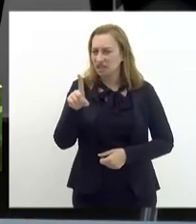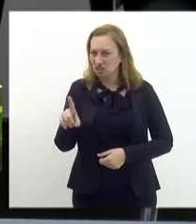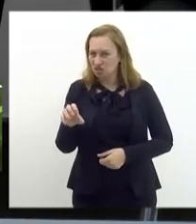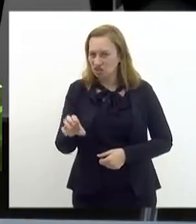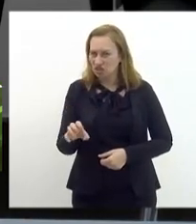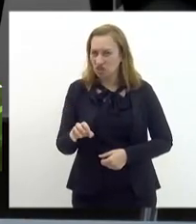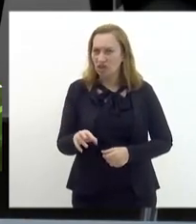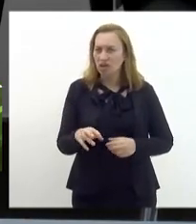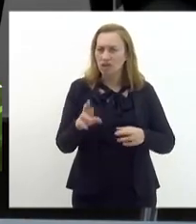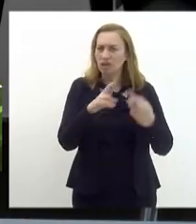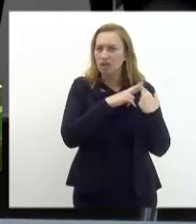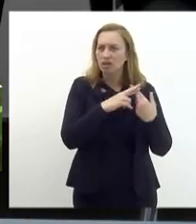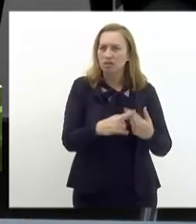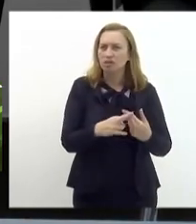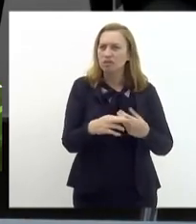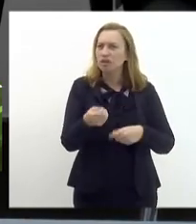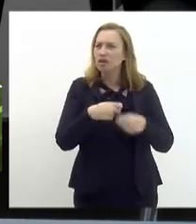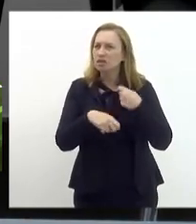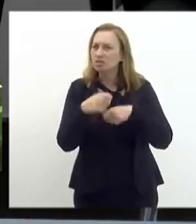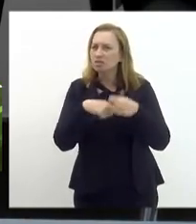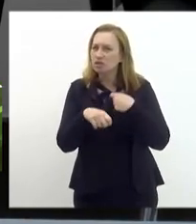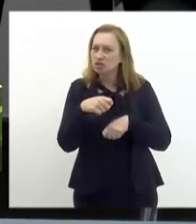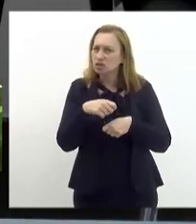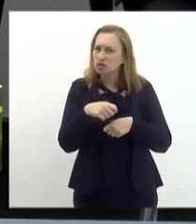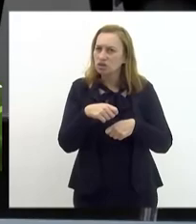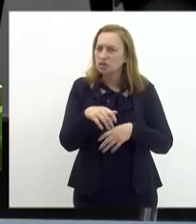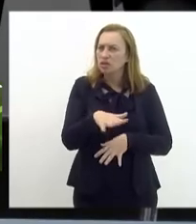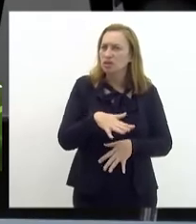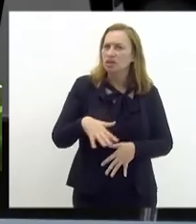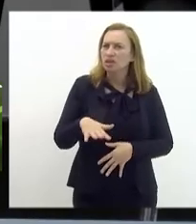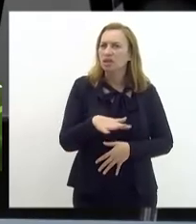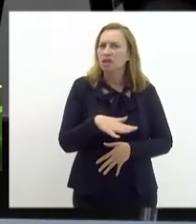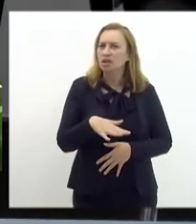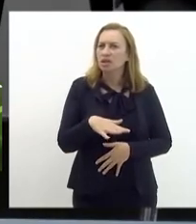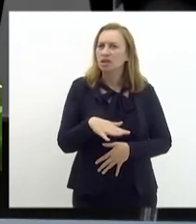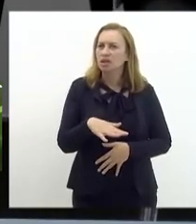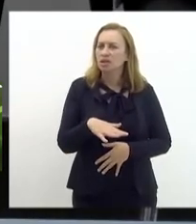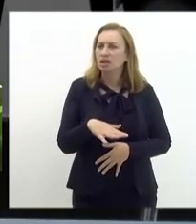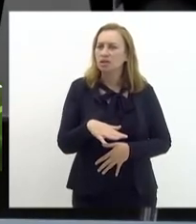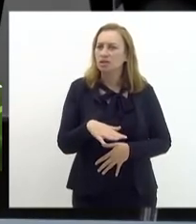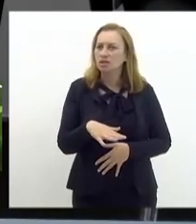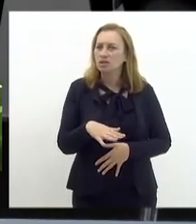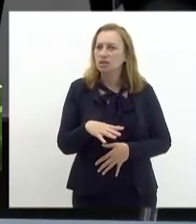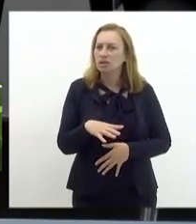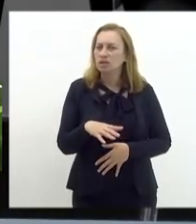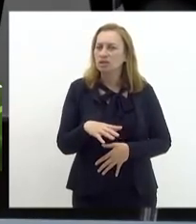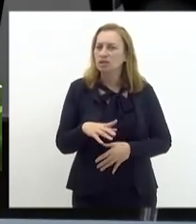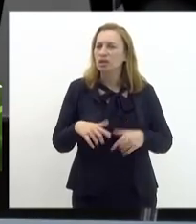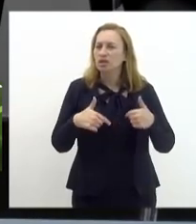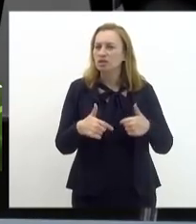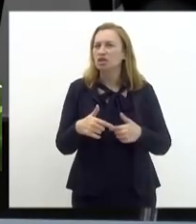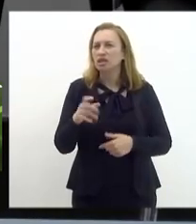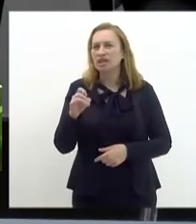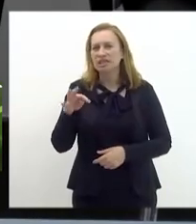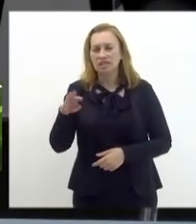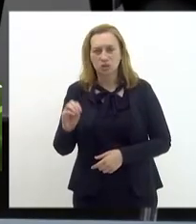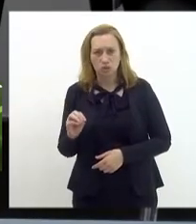à responsabilização administrativa no ambiente dos atos ilícitos, que não